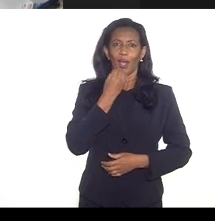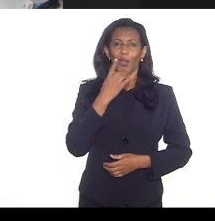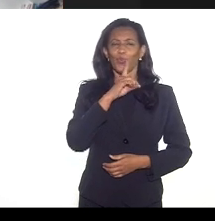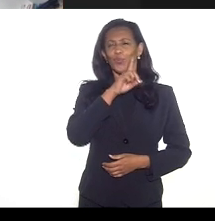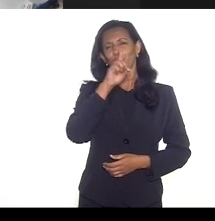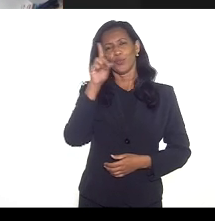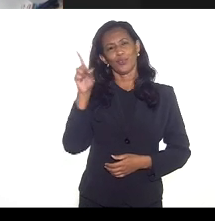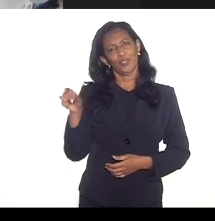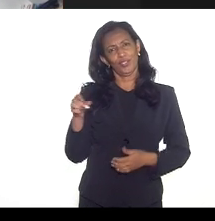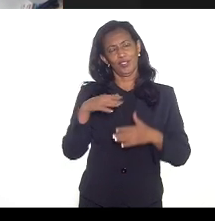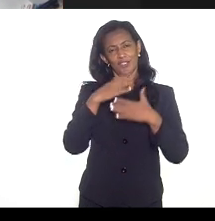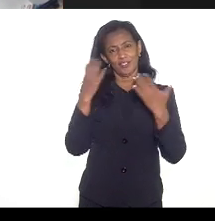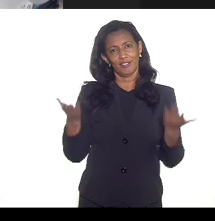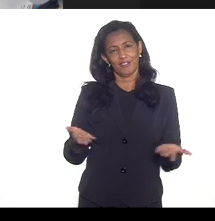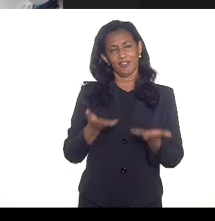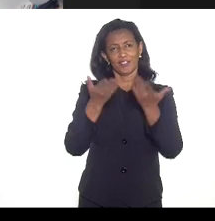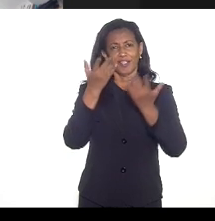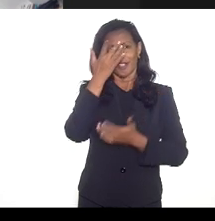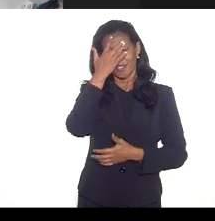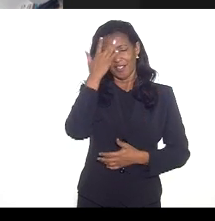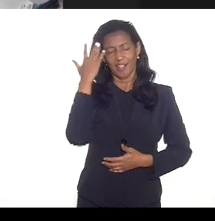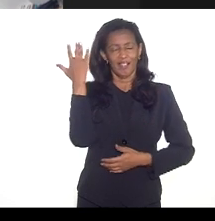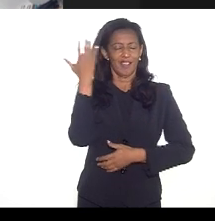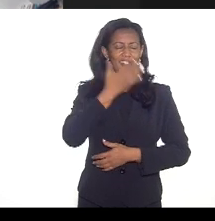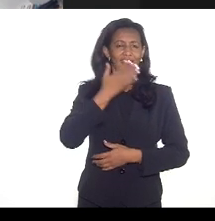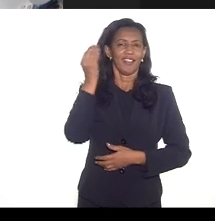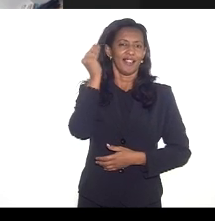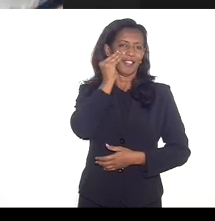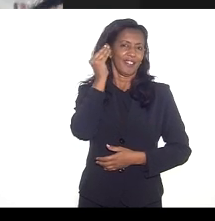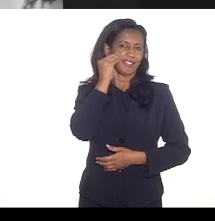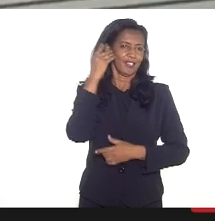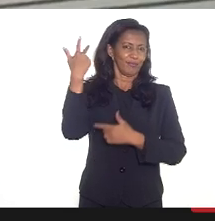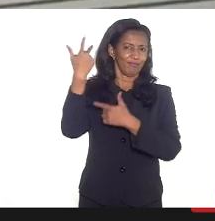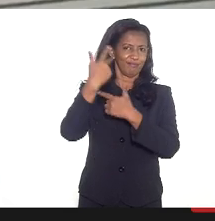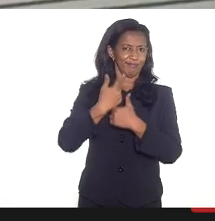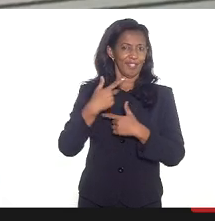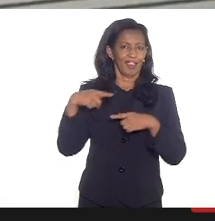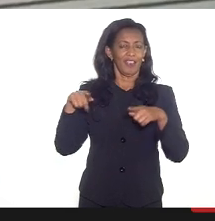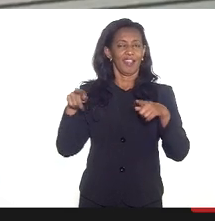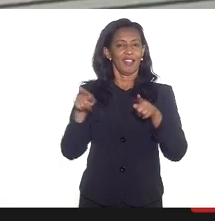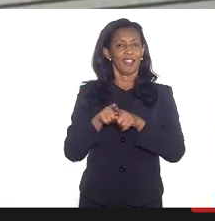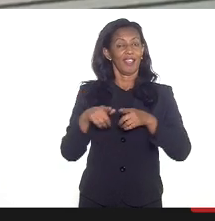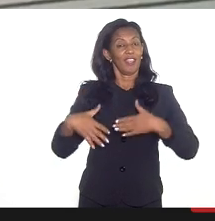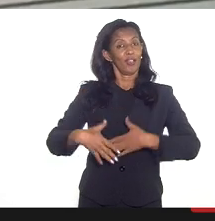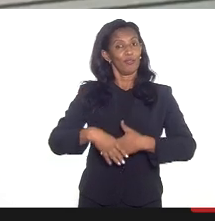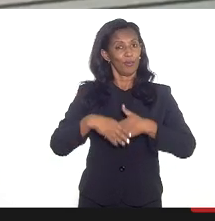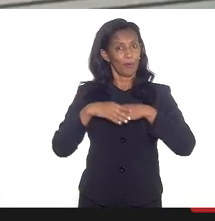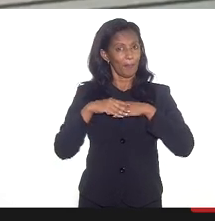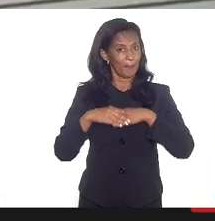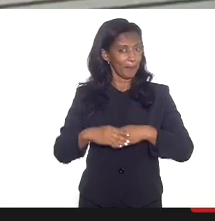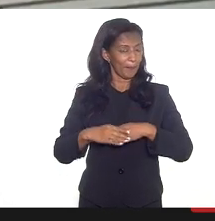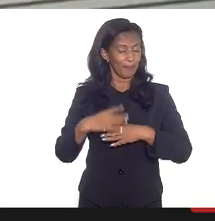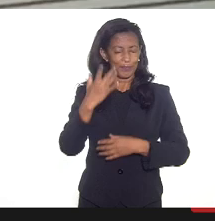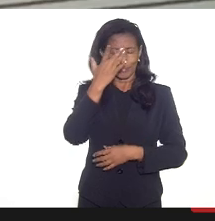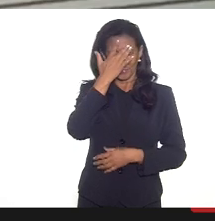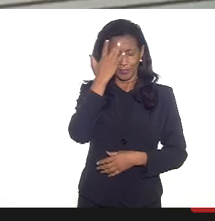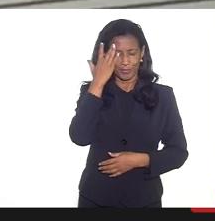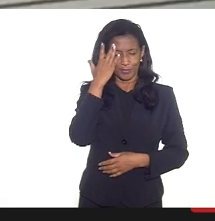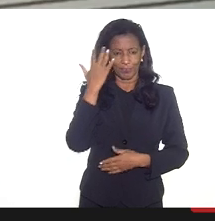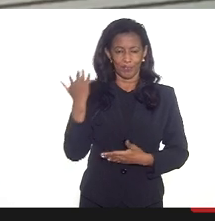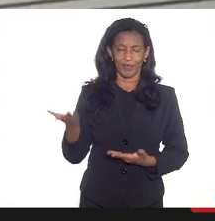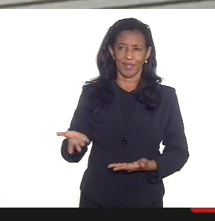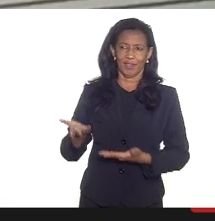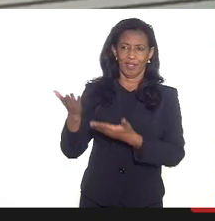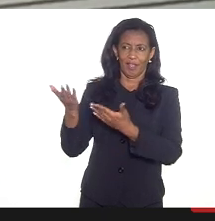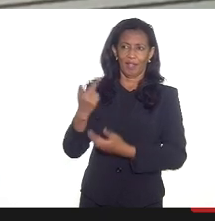Bom dia a todas as pessoas presentes e que nos assistem. E eu vou cumprimentar na pessoa da